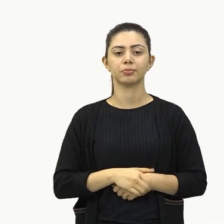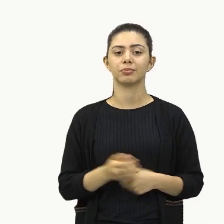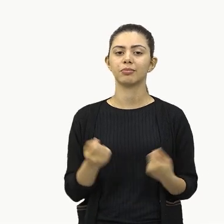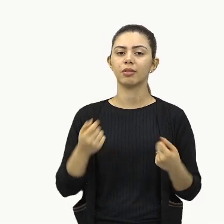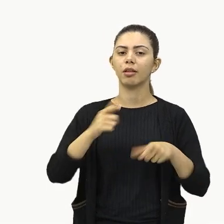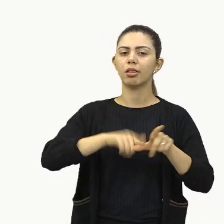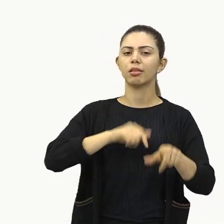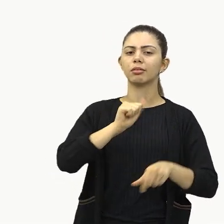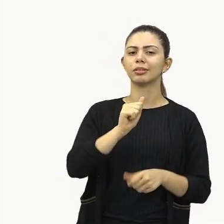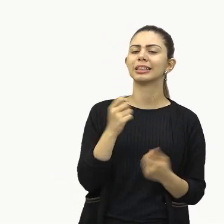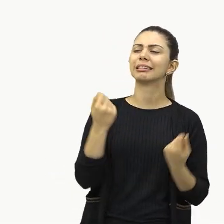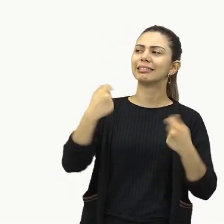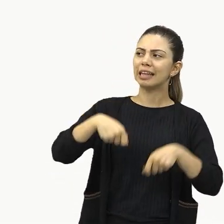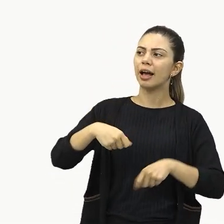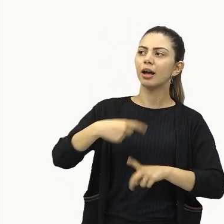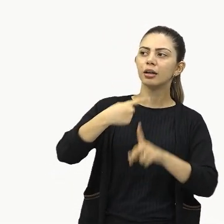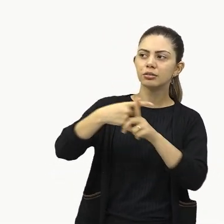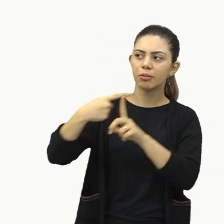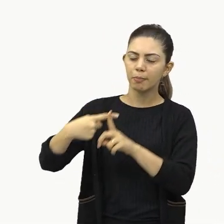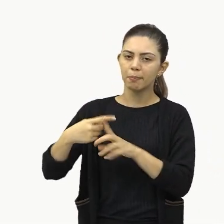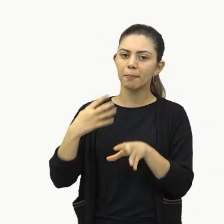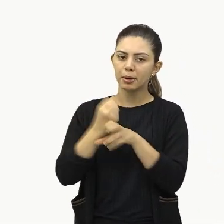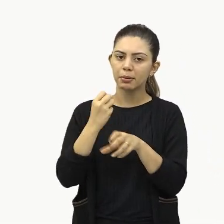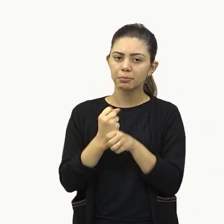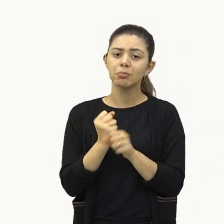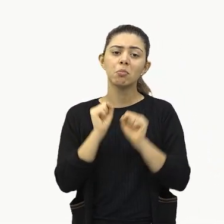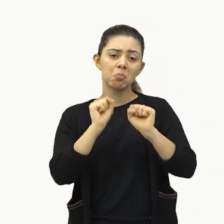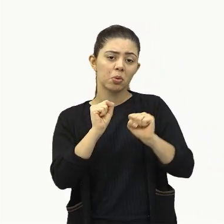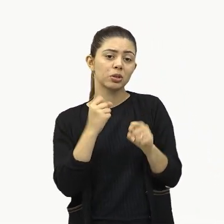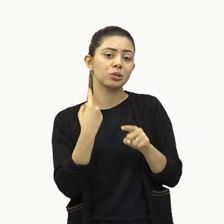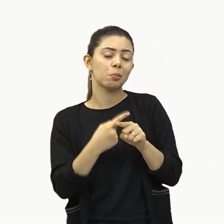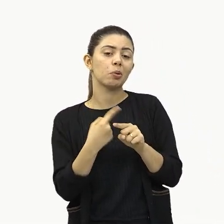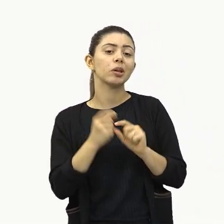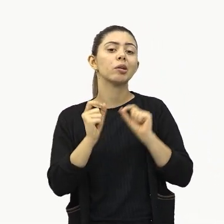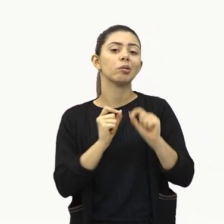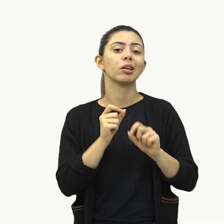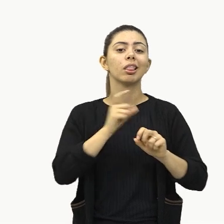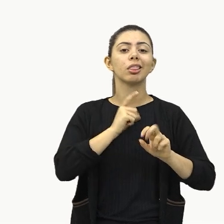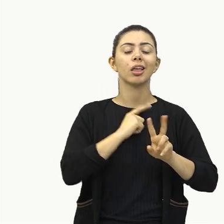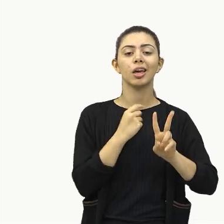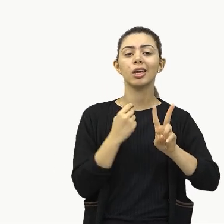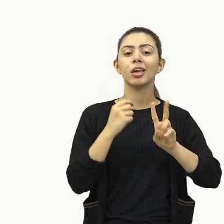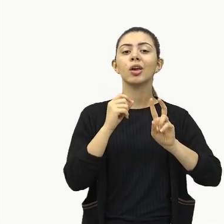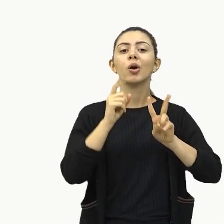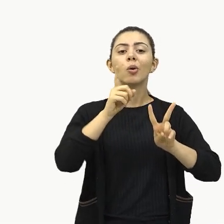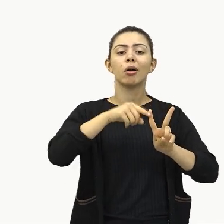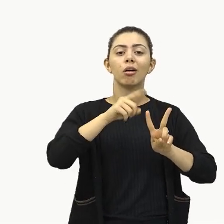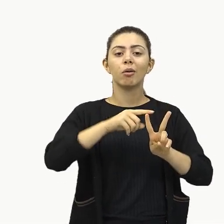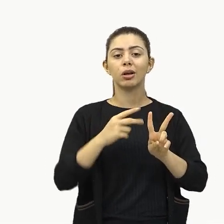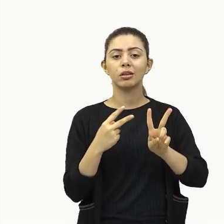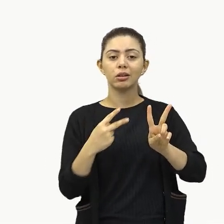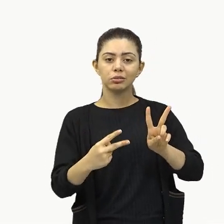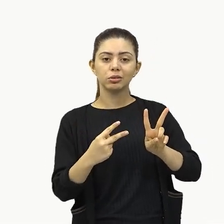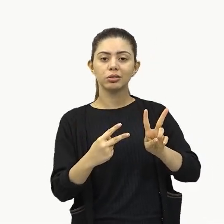fazer adição? Sim, você pode, porque as raízes que aí acompanham cada número da nossa adição